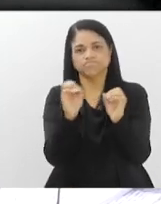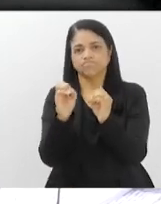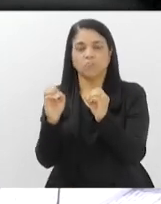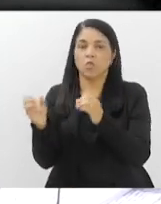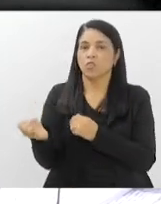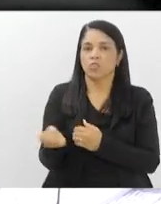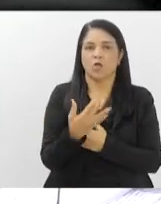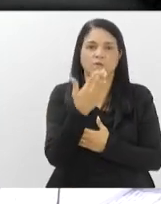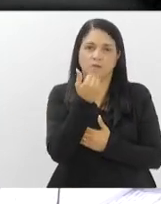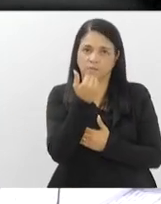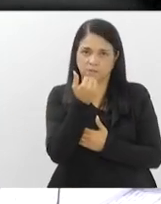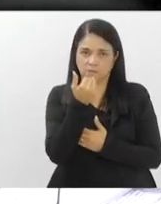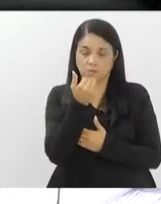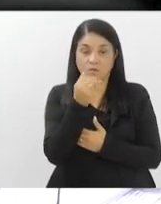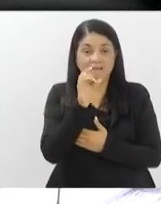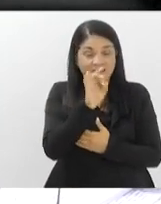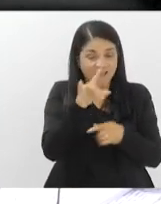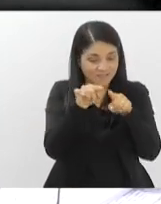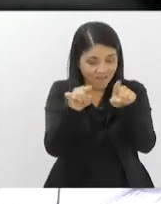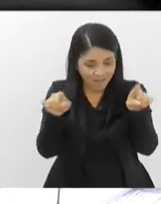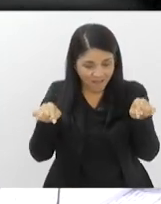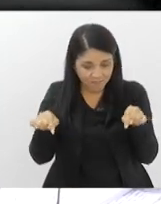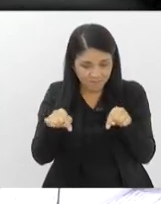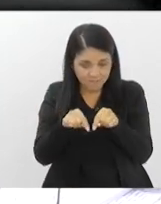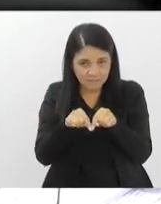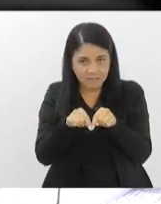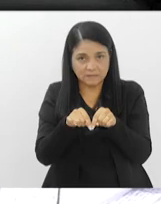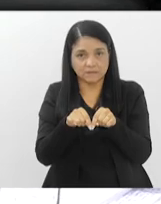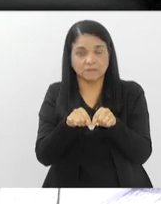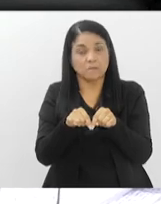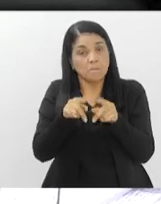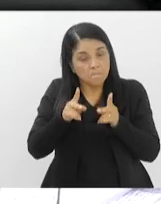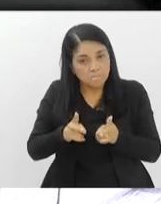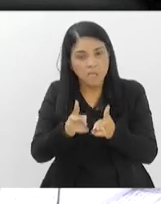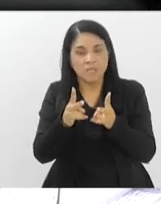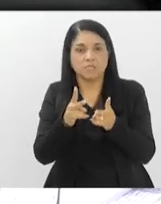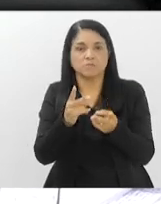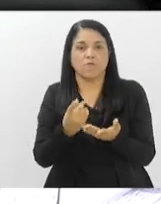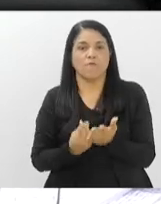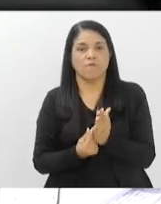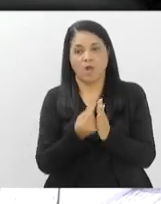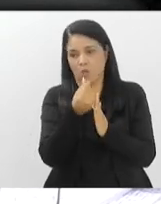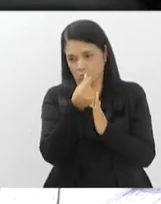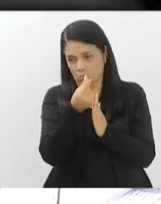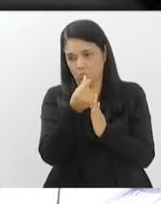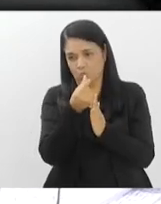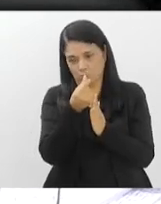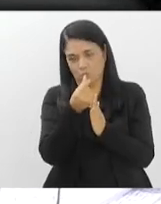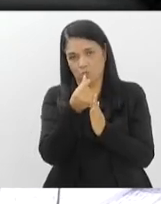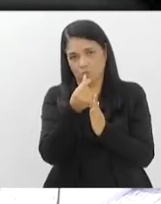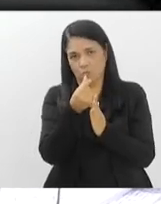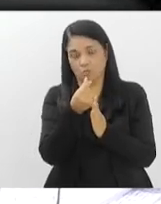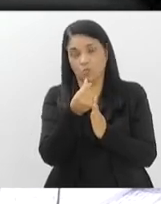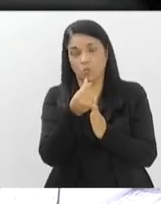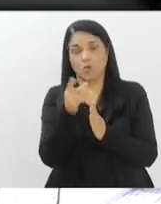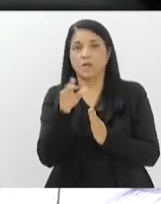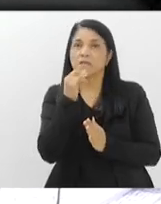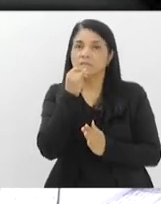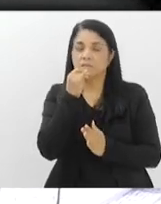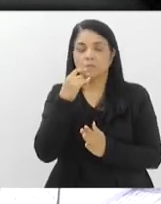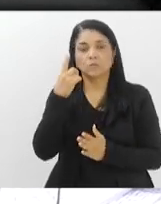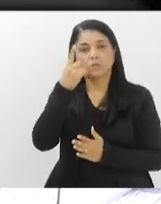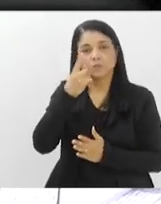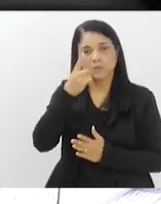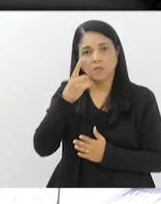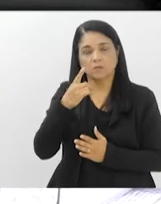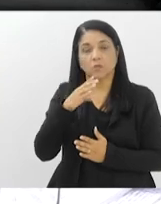alimentação. Cada gabinete teria a mesma cota. E se, por exemplo, o deputado fosse ter duas